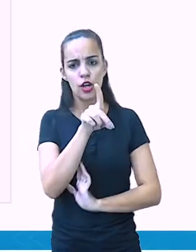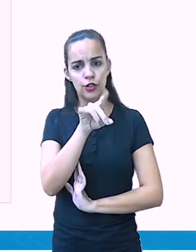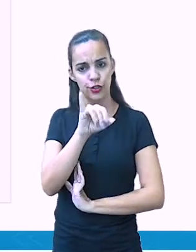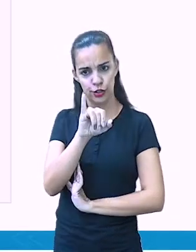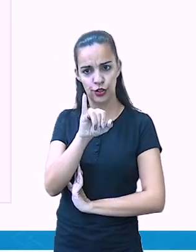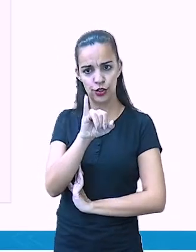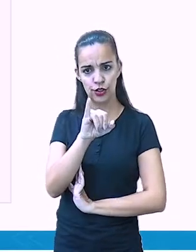sílaba? Dica.